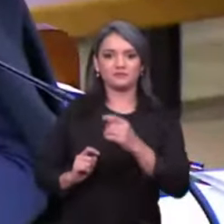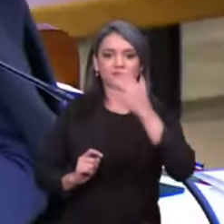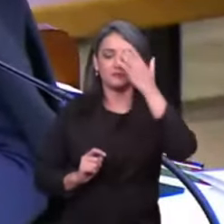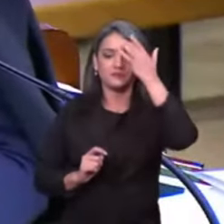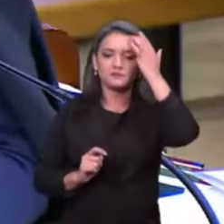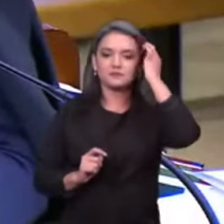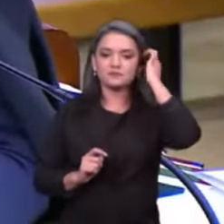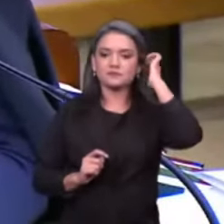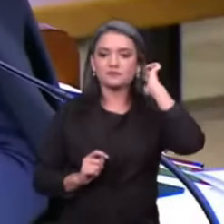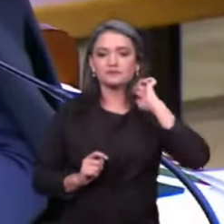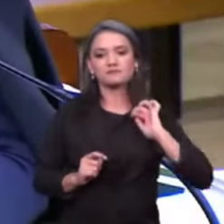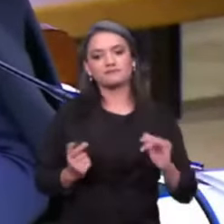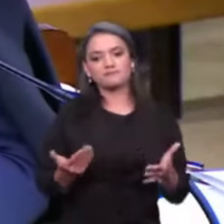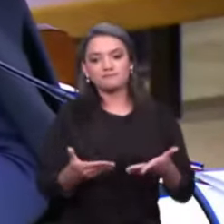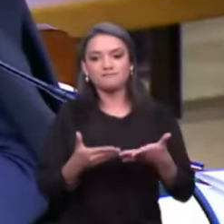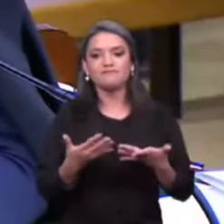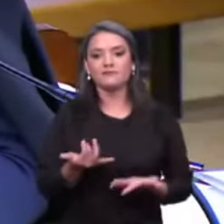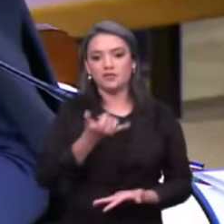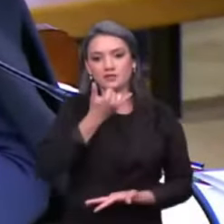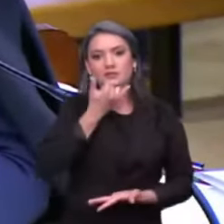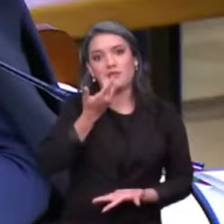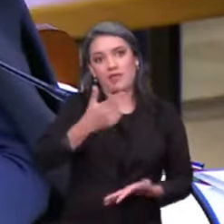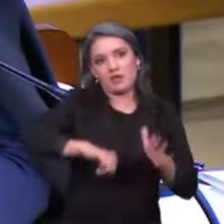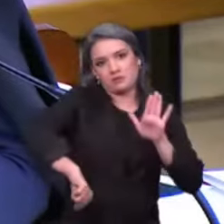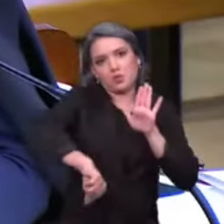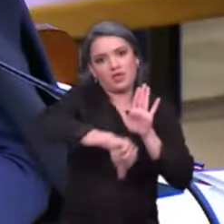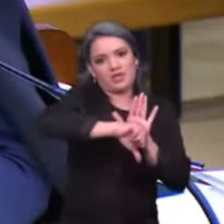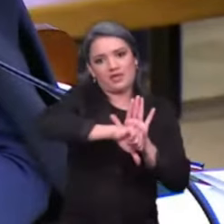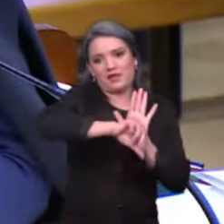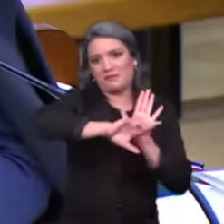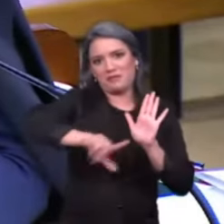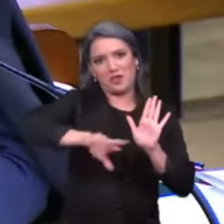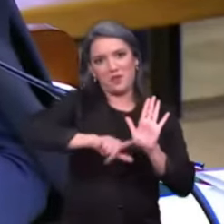devida vênia, é uma descriminalização.